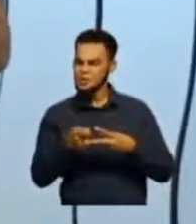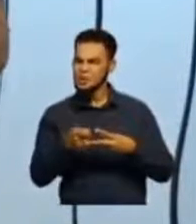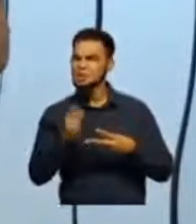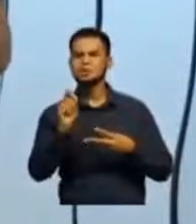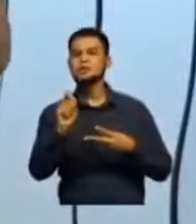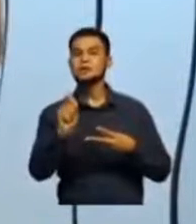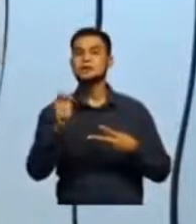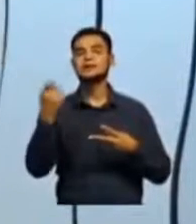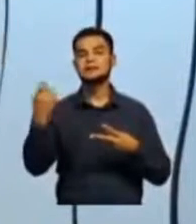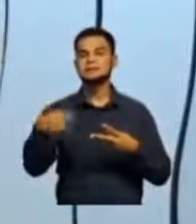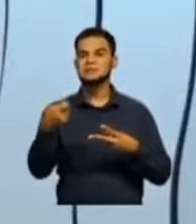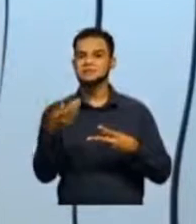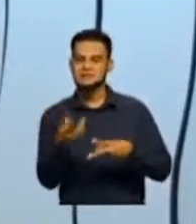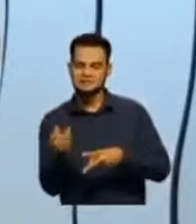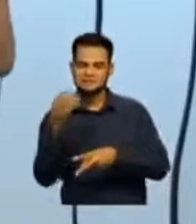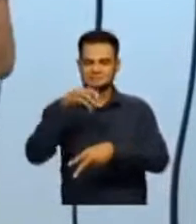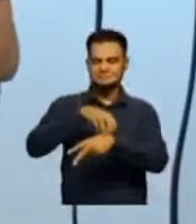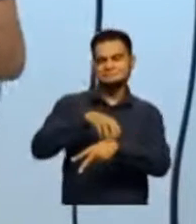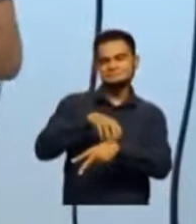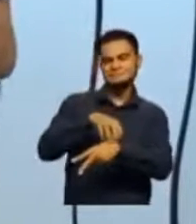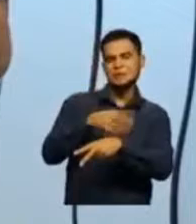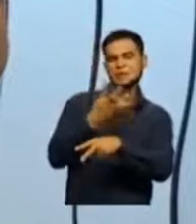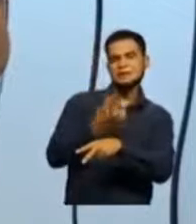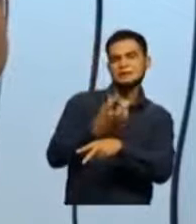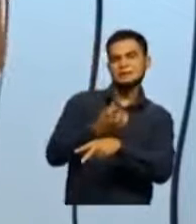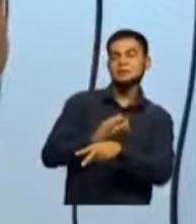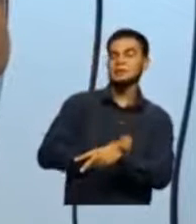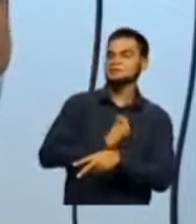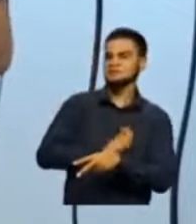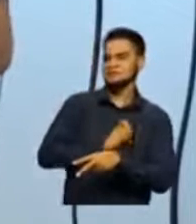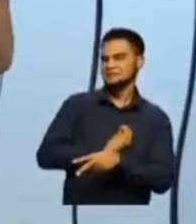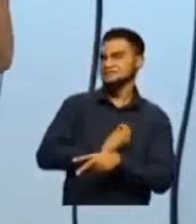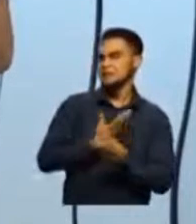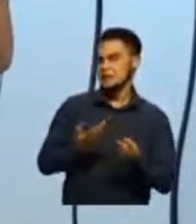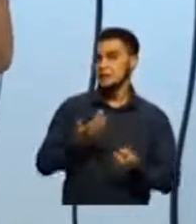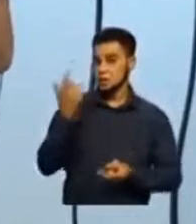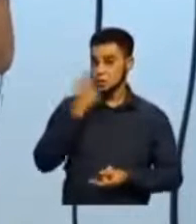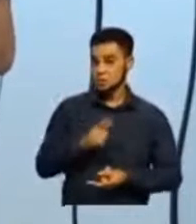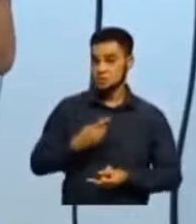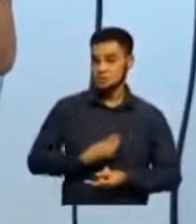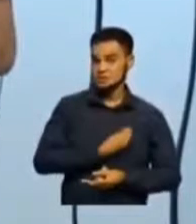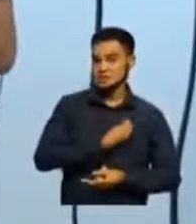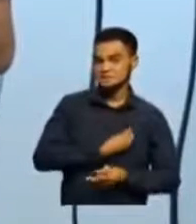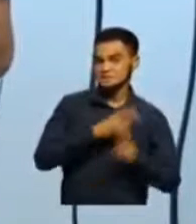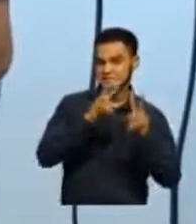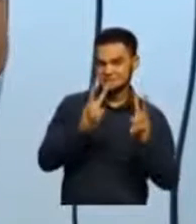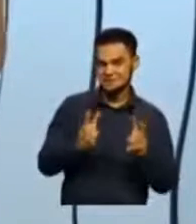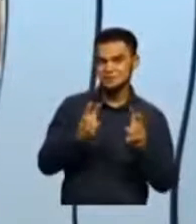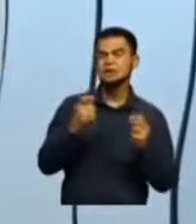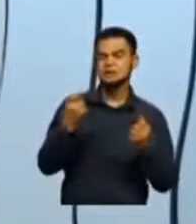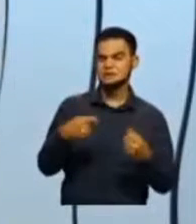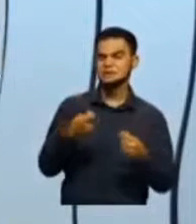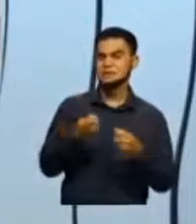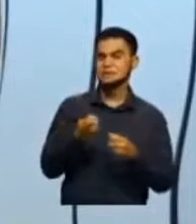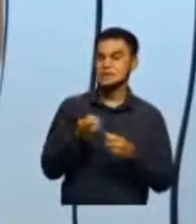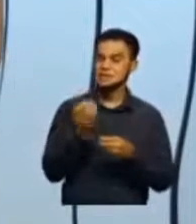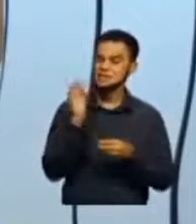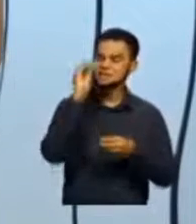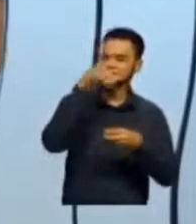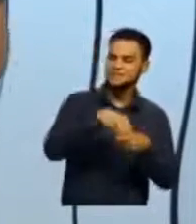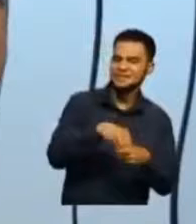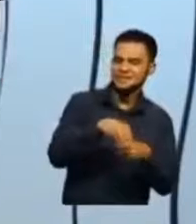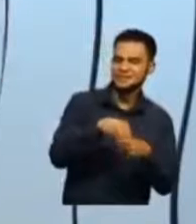Eles necessitam para desempenharem as funções vitais dele, digamos assim, estar dentro de uma